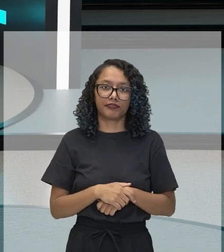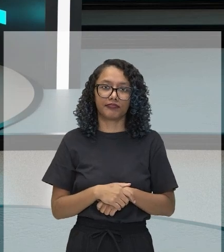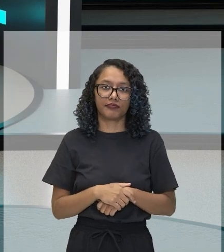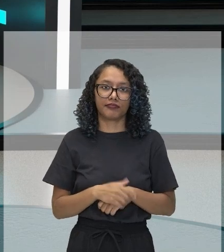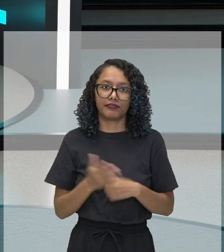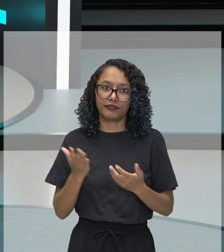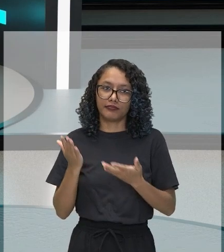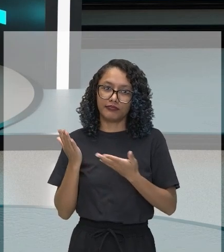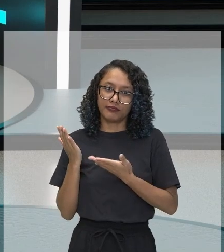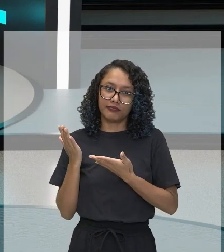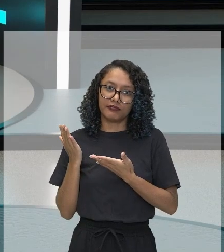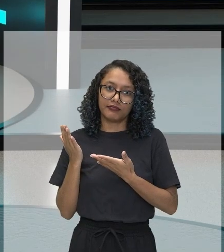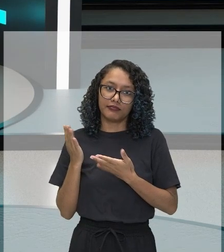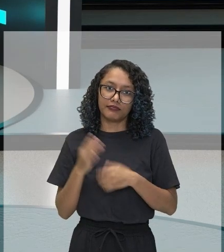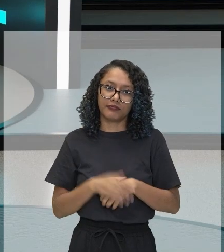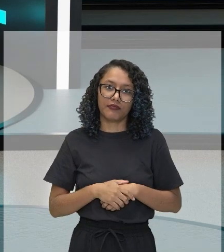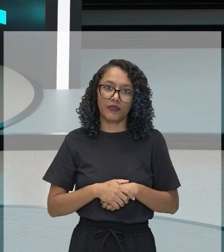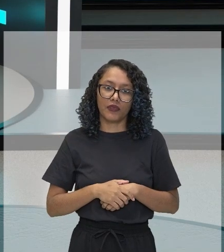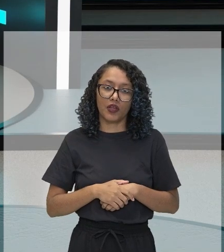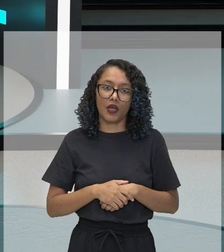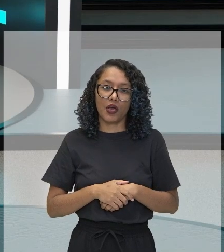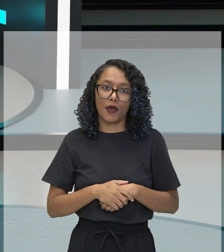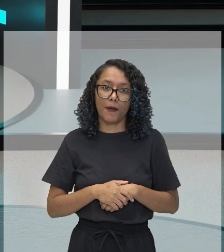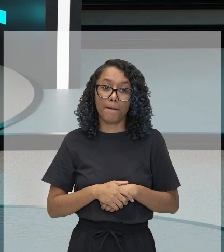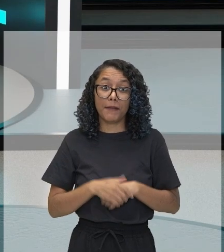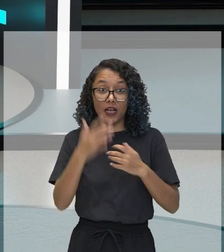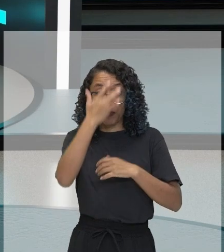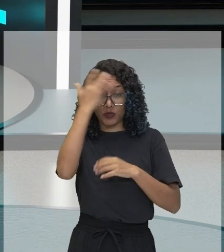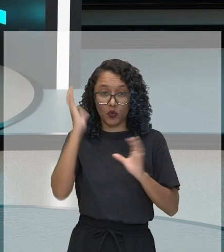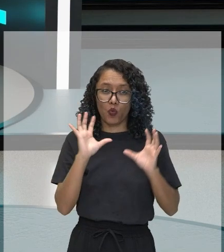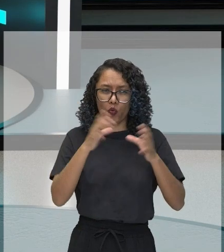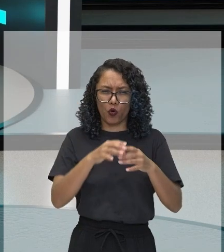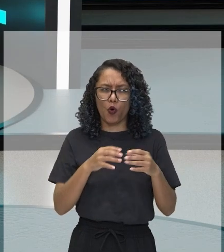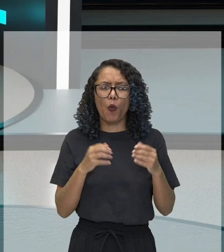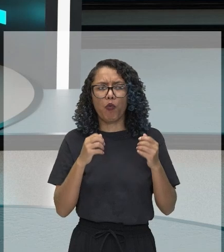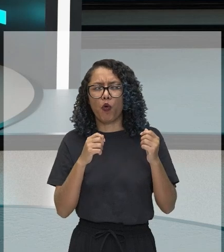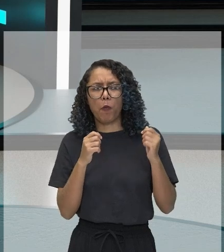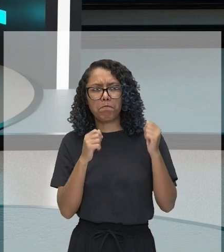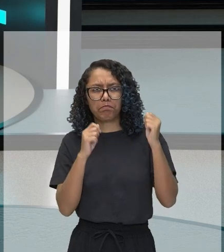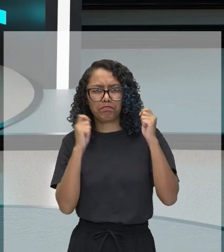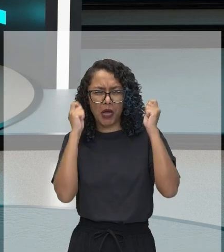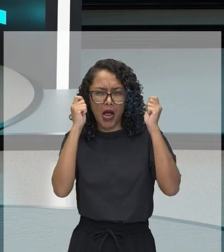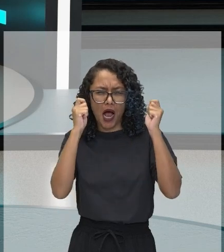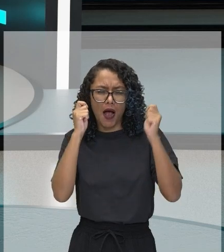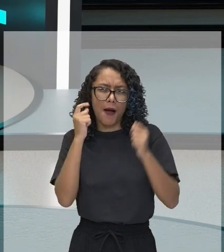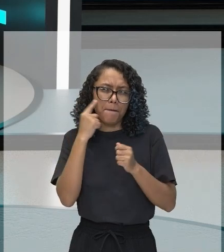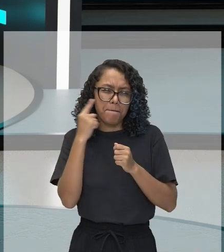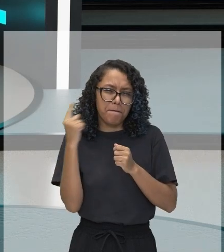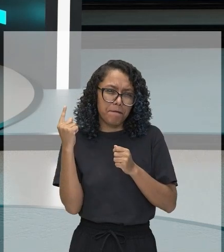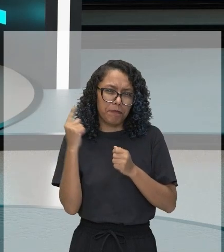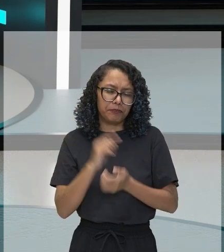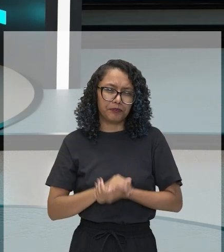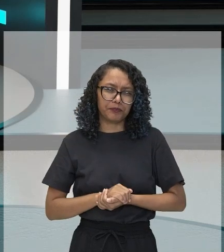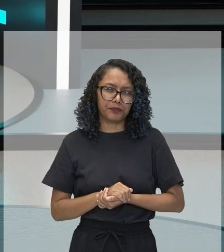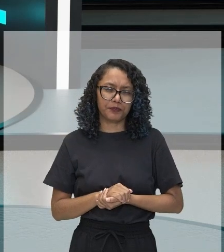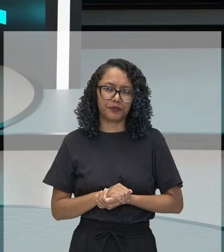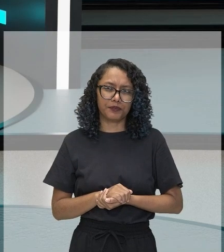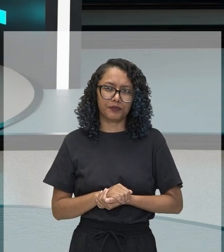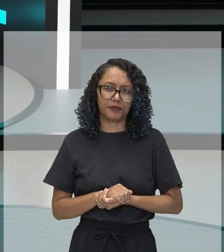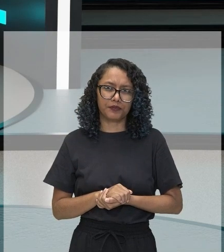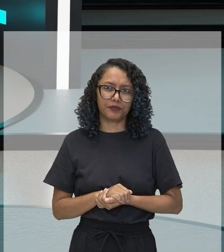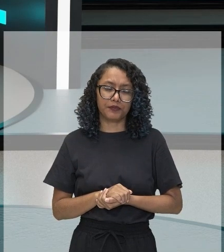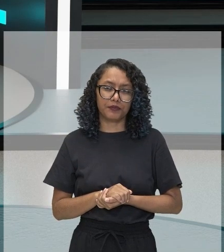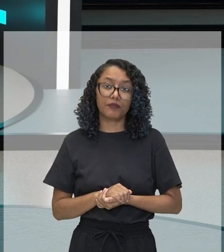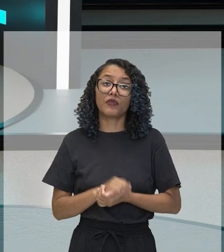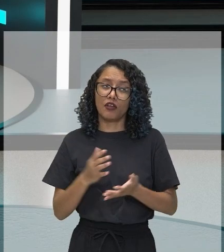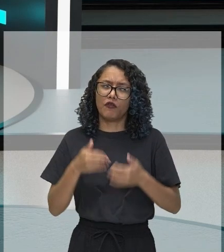a torcida, né, dos bois garantidos e caprichoso. Bem, em 1964, a gente vai contar